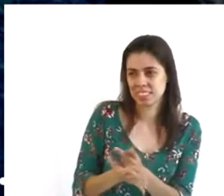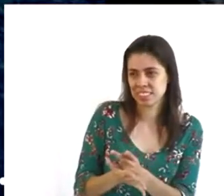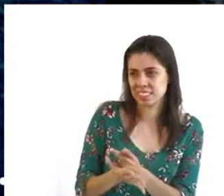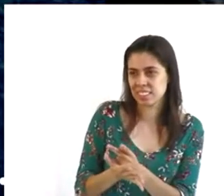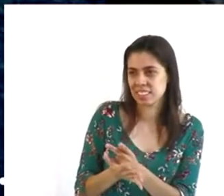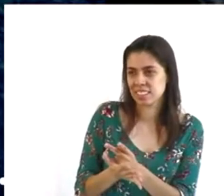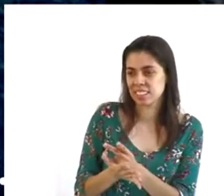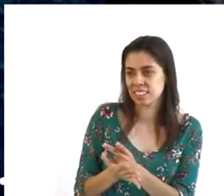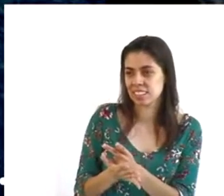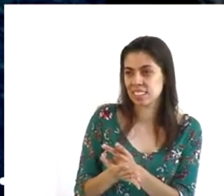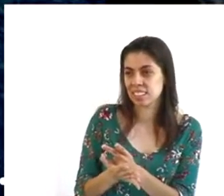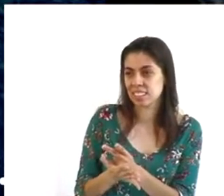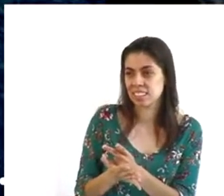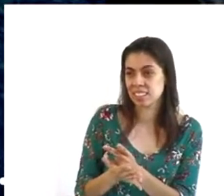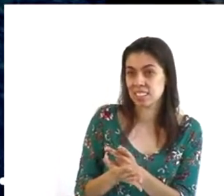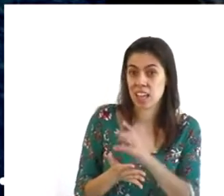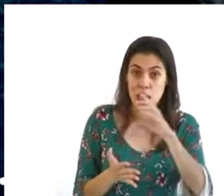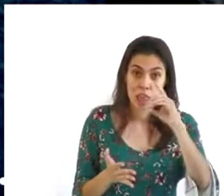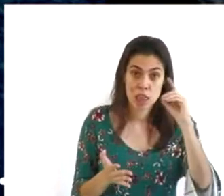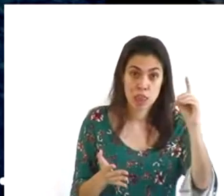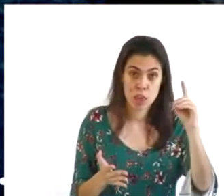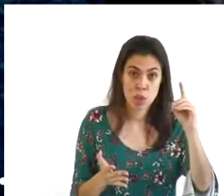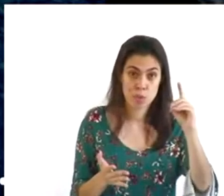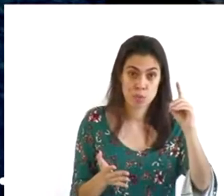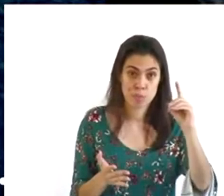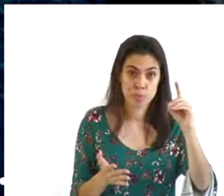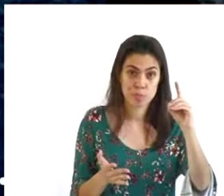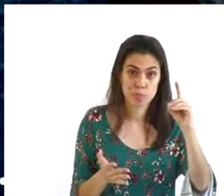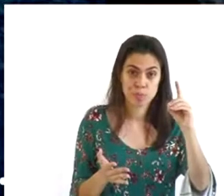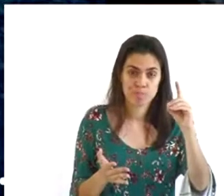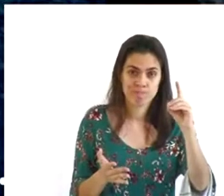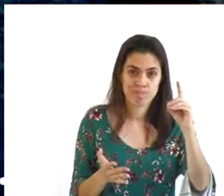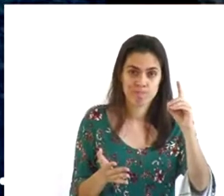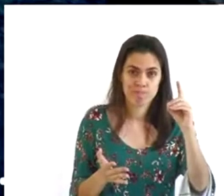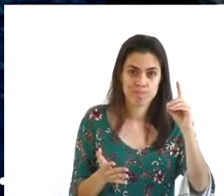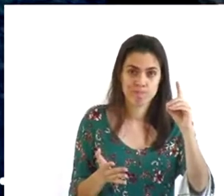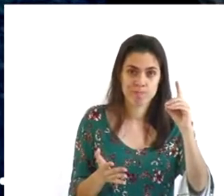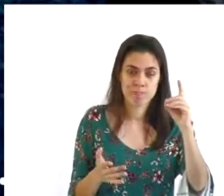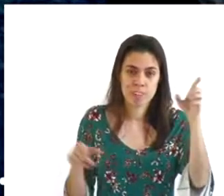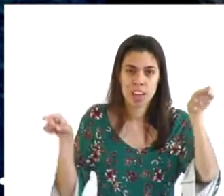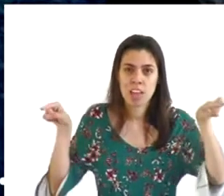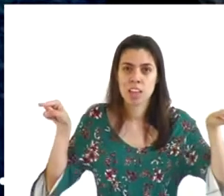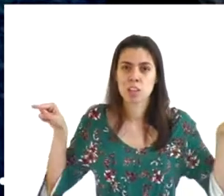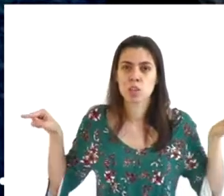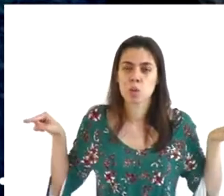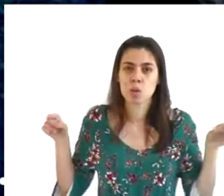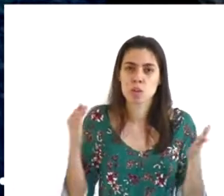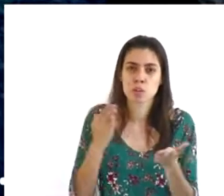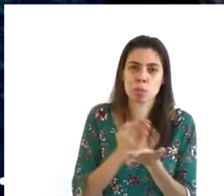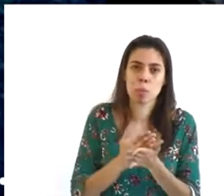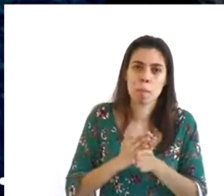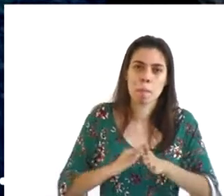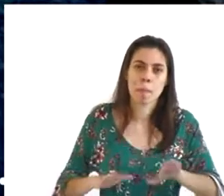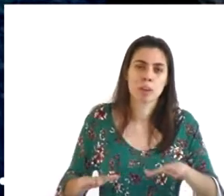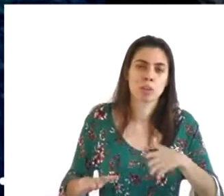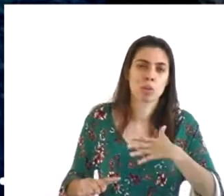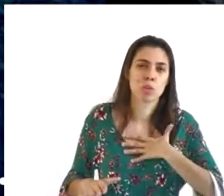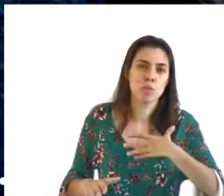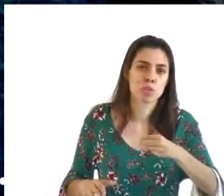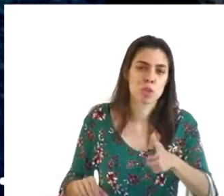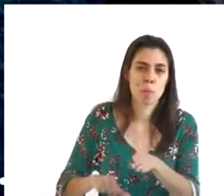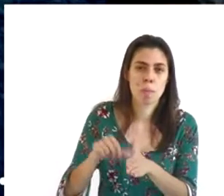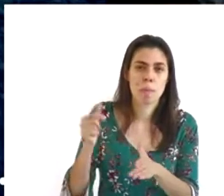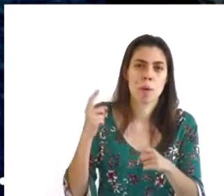sempre. Àquele que feriu o Egito nos seus primogênitos, porque a sua misericórdia dura